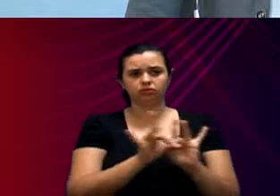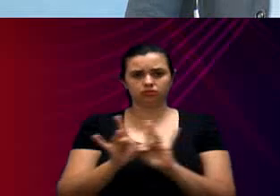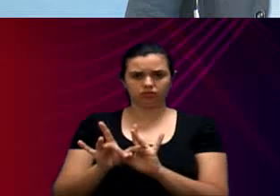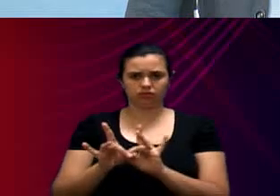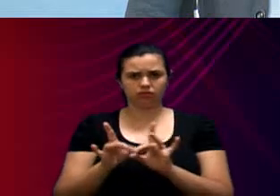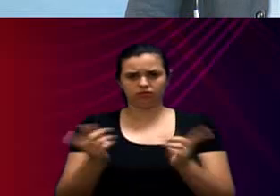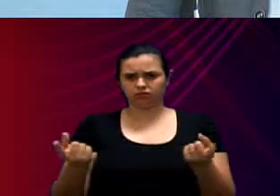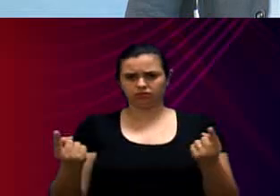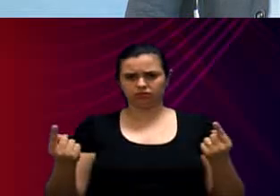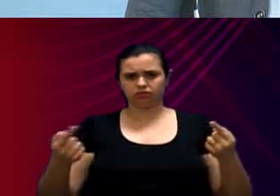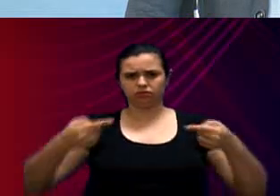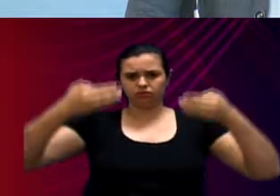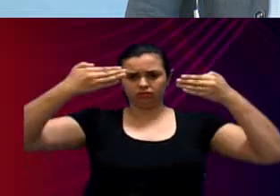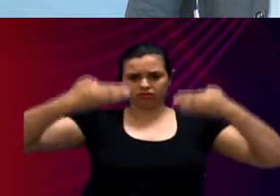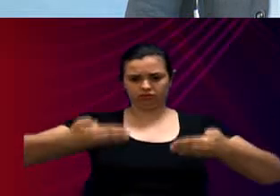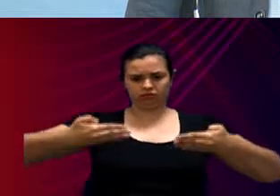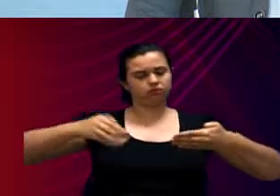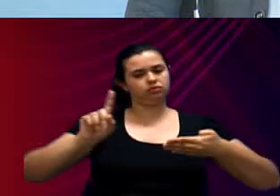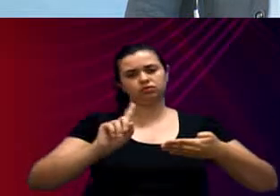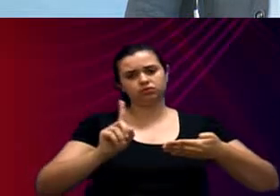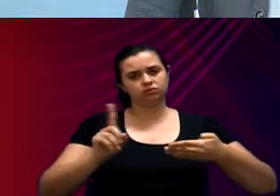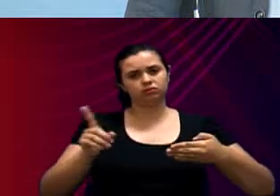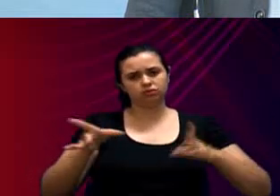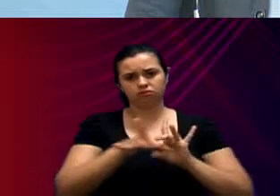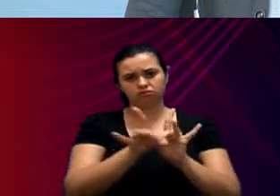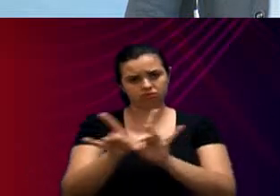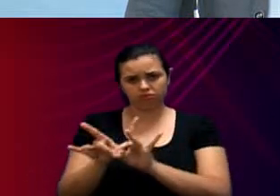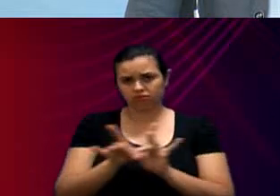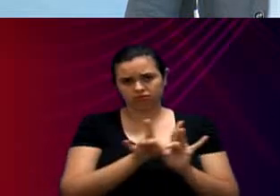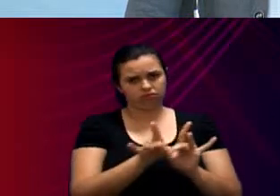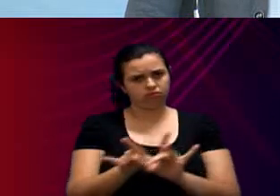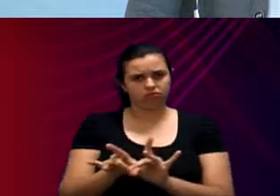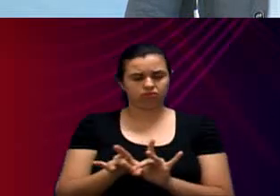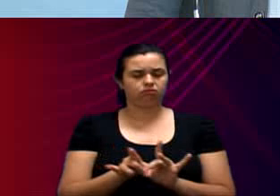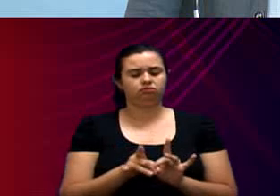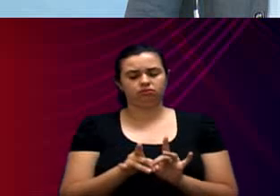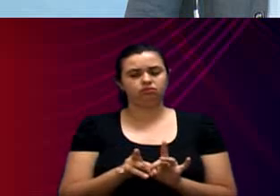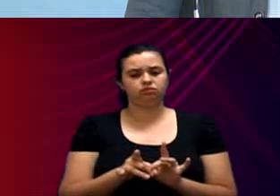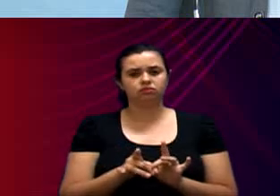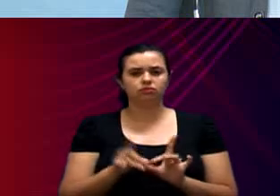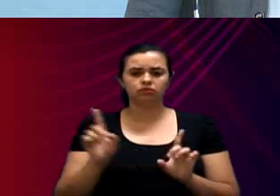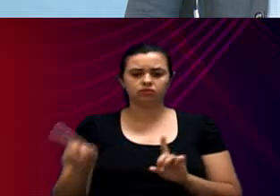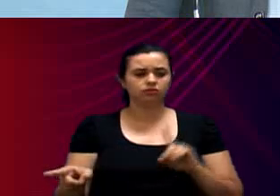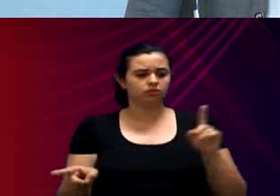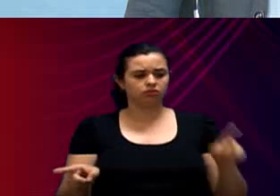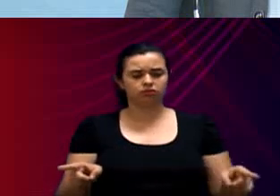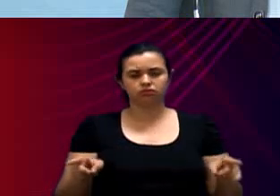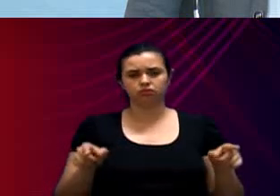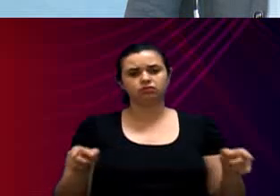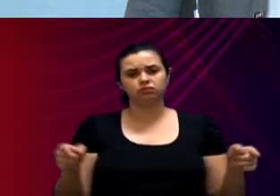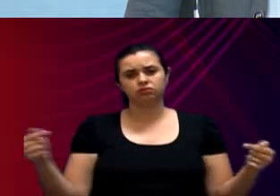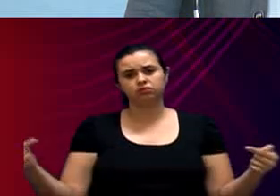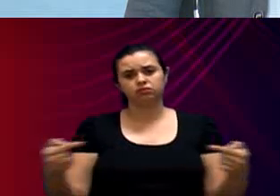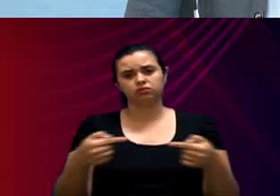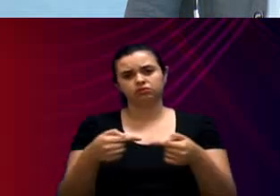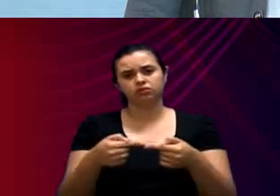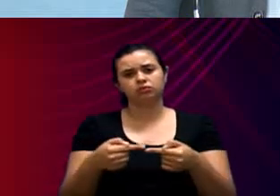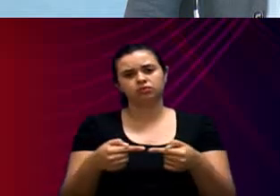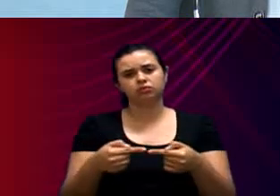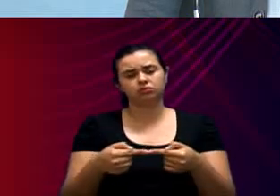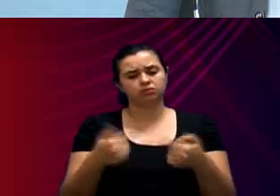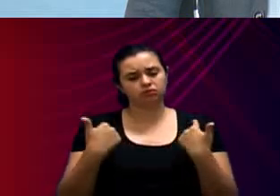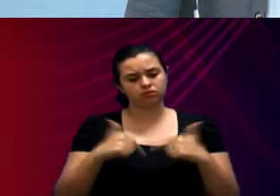são amigos, né, são parceiros aí de atividades, contribuindo com a sociedade, que houvesse nesse meio tempo